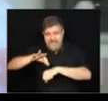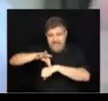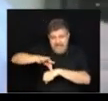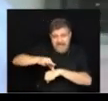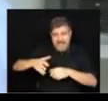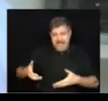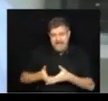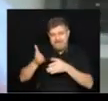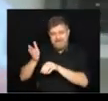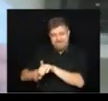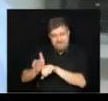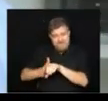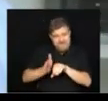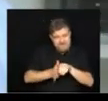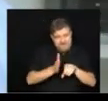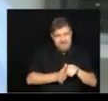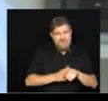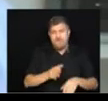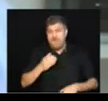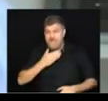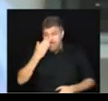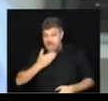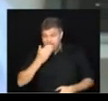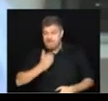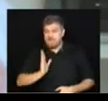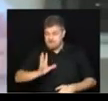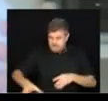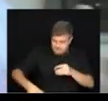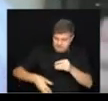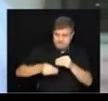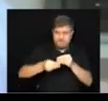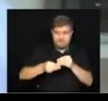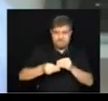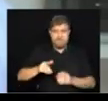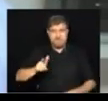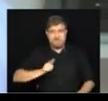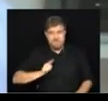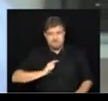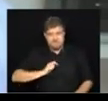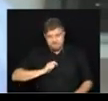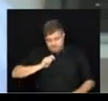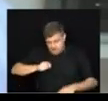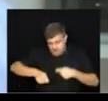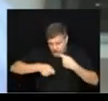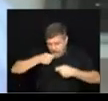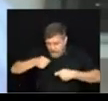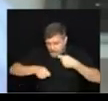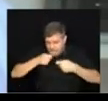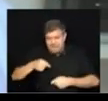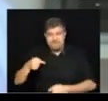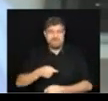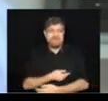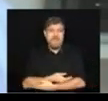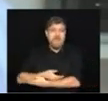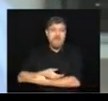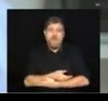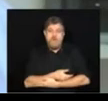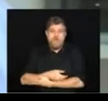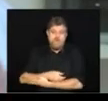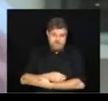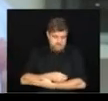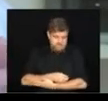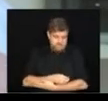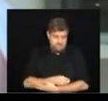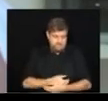legumes, verduras, frutas, enfim, ter a alimentação mais variada possível para que a criança